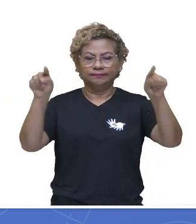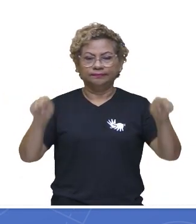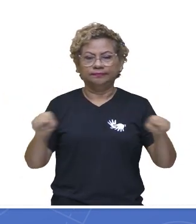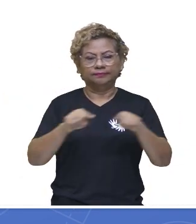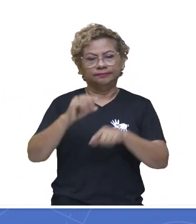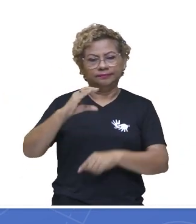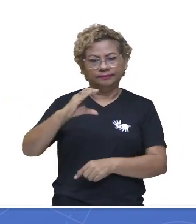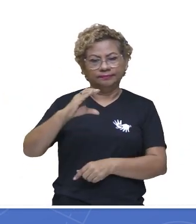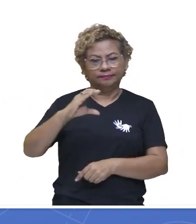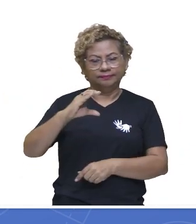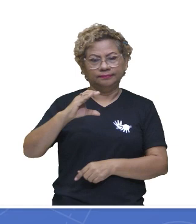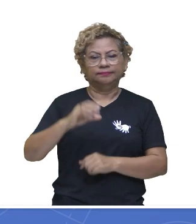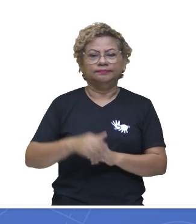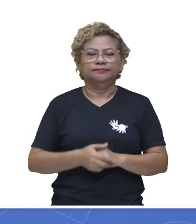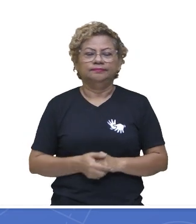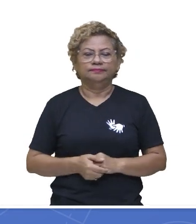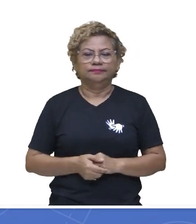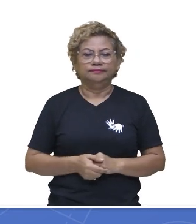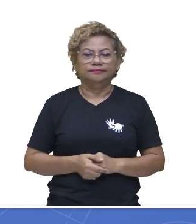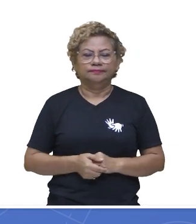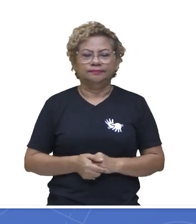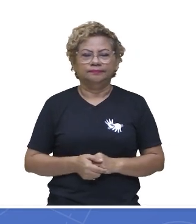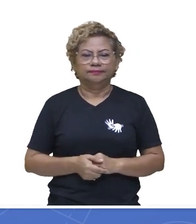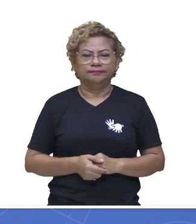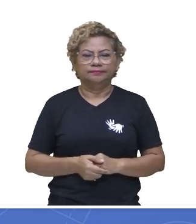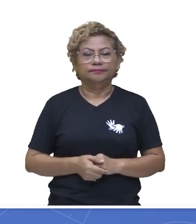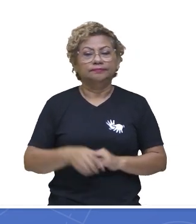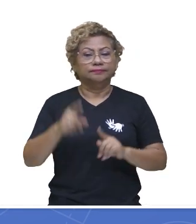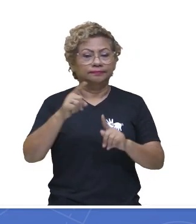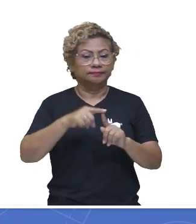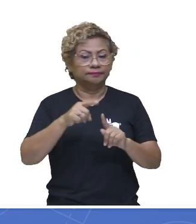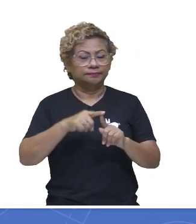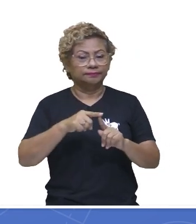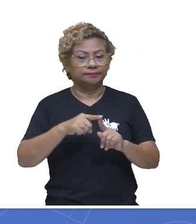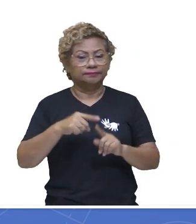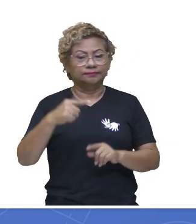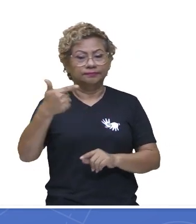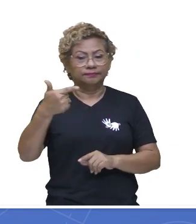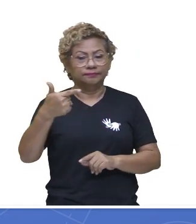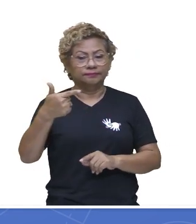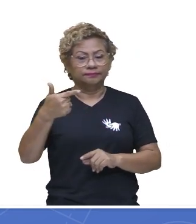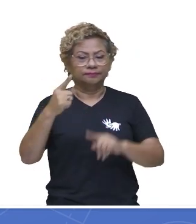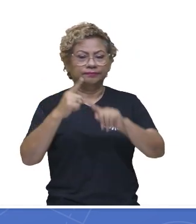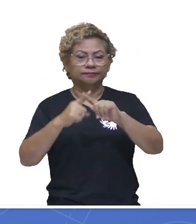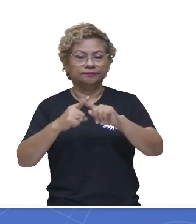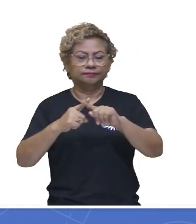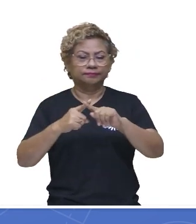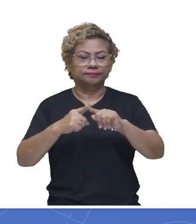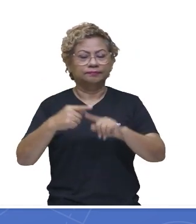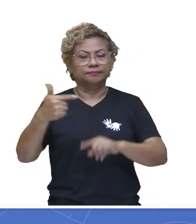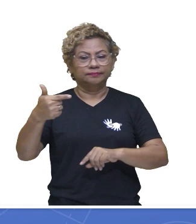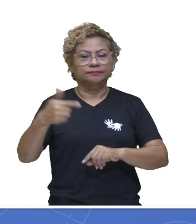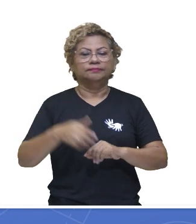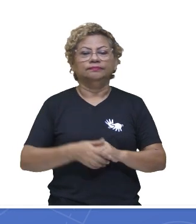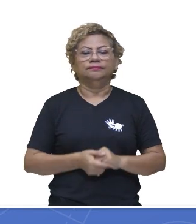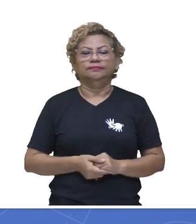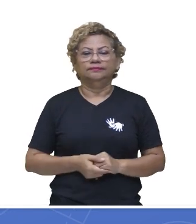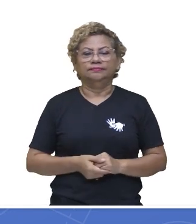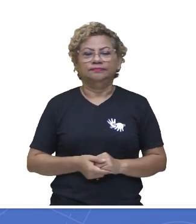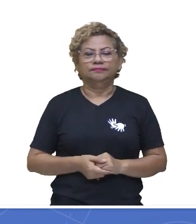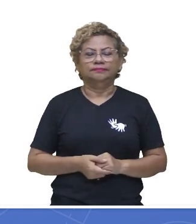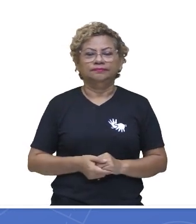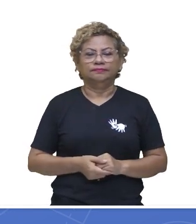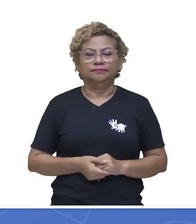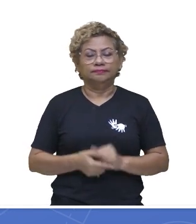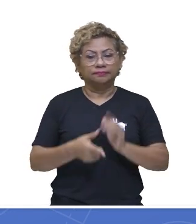caso, né, será uma matriz do tipo 2 por 2. Olha só que bacana. Então,